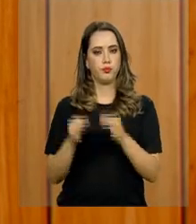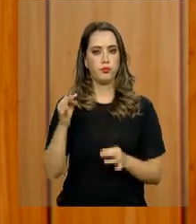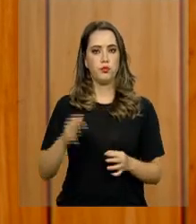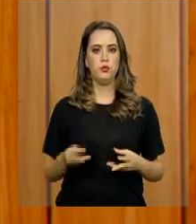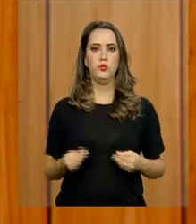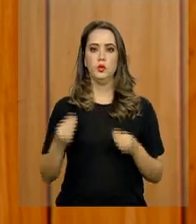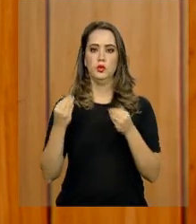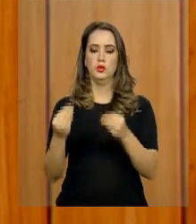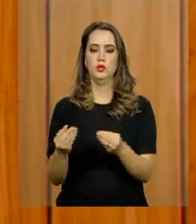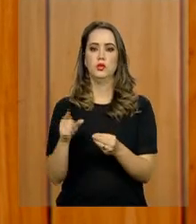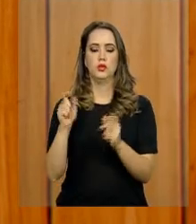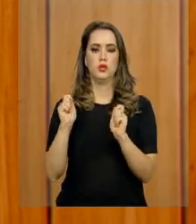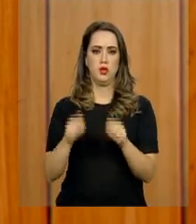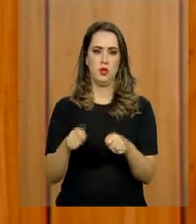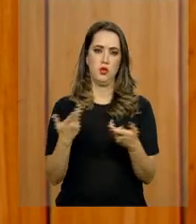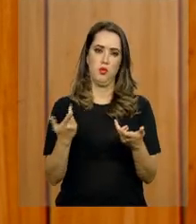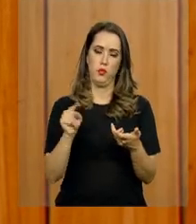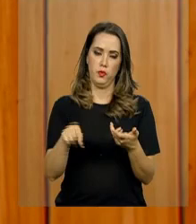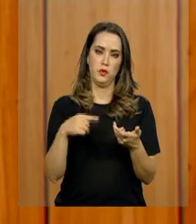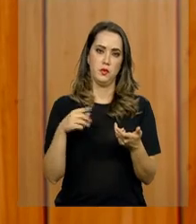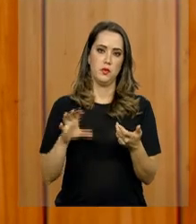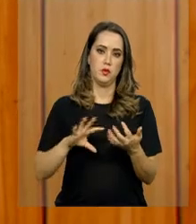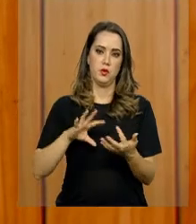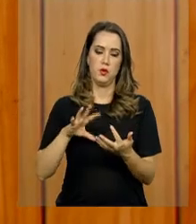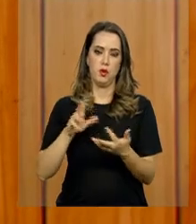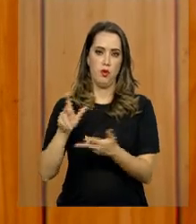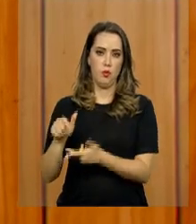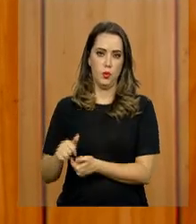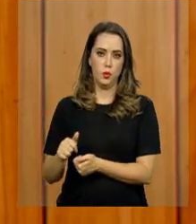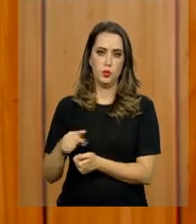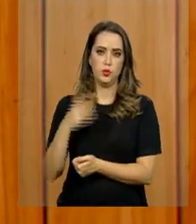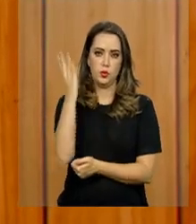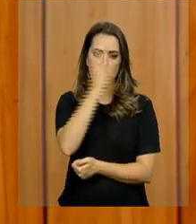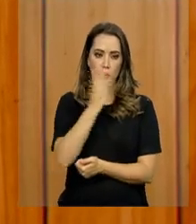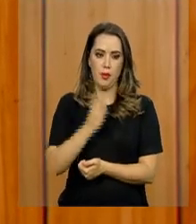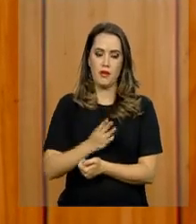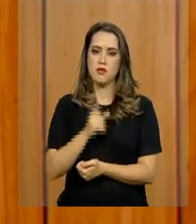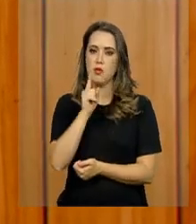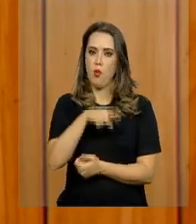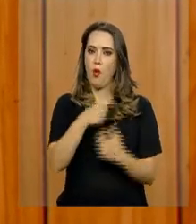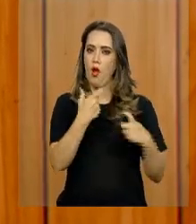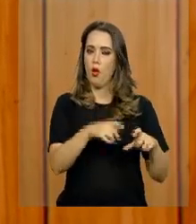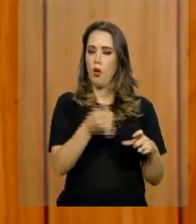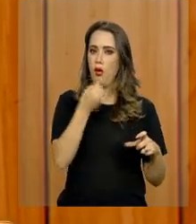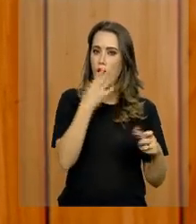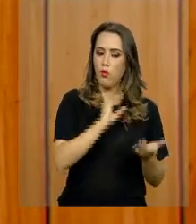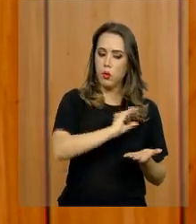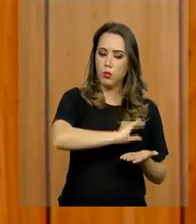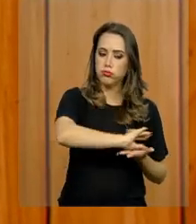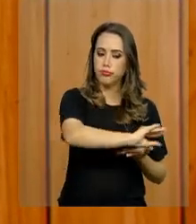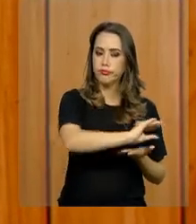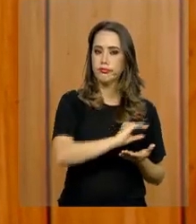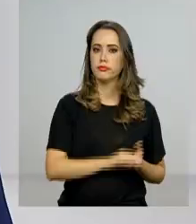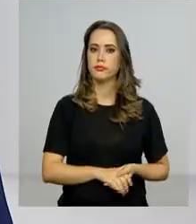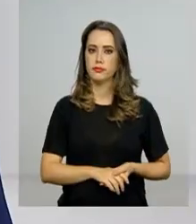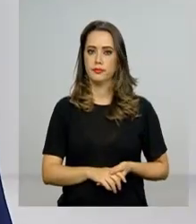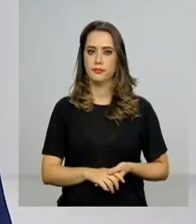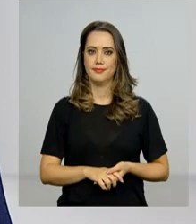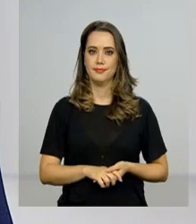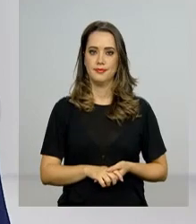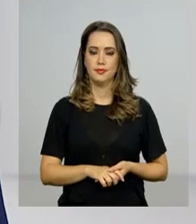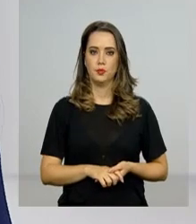credibilidade especialmente para o mercado internacional que investir no brasil é uma excelente coisa